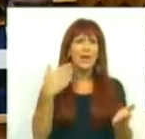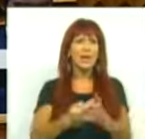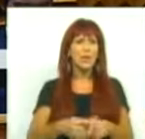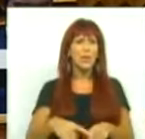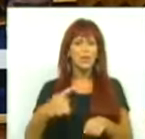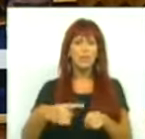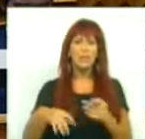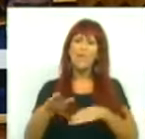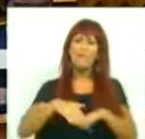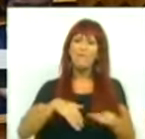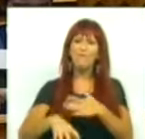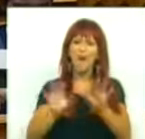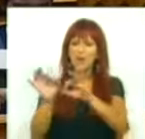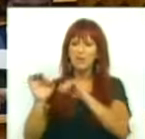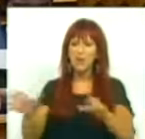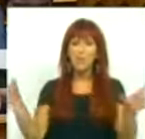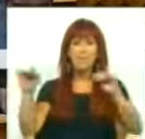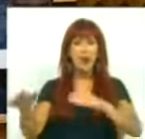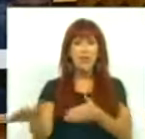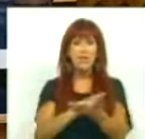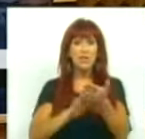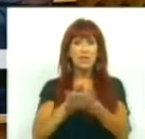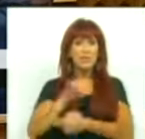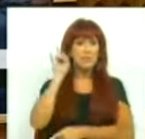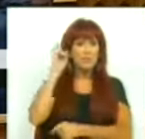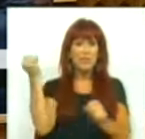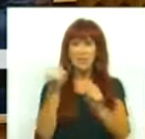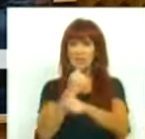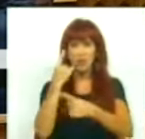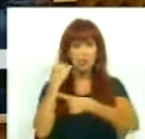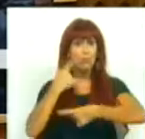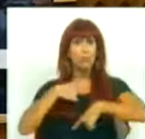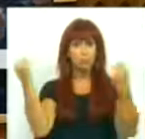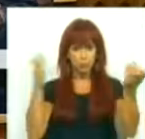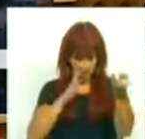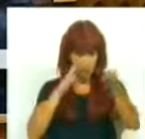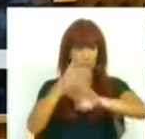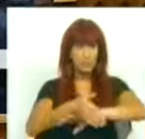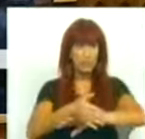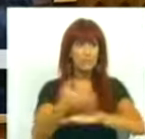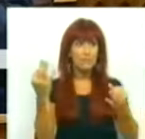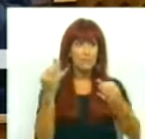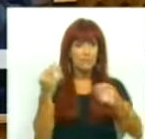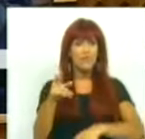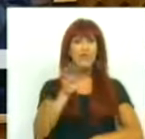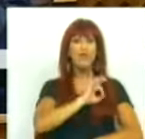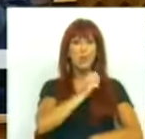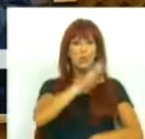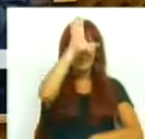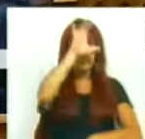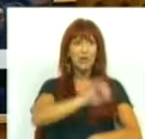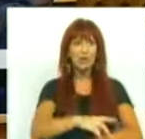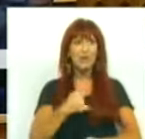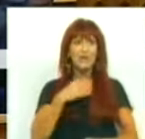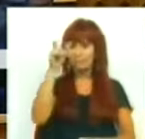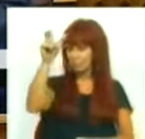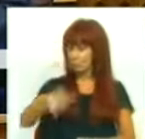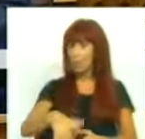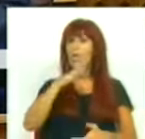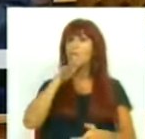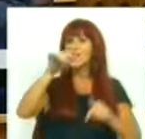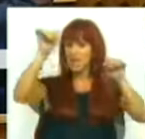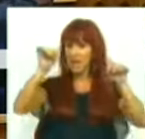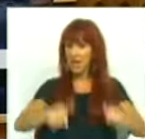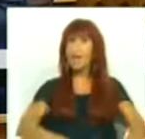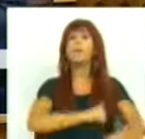garantindo a prestação dos principais e mais essenciais serviços públicos. E claro, Sr. Primeiro-Ministro, como Vossa Excelência